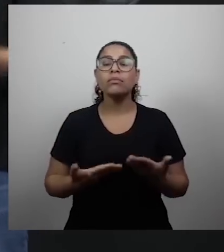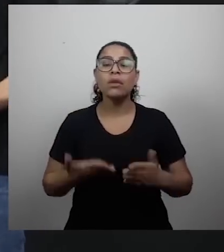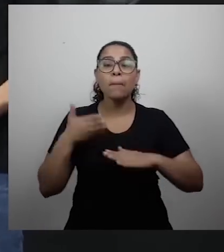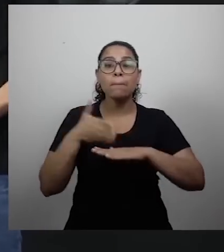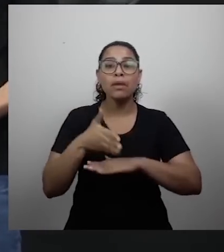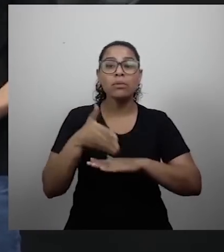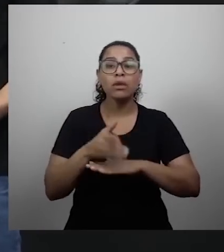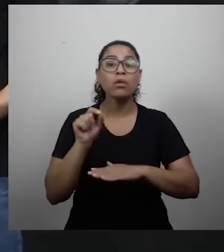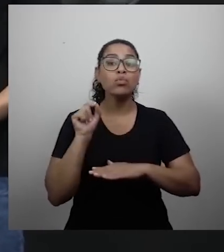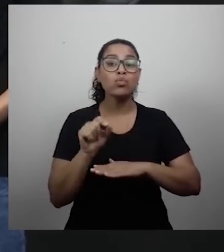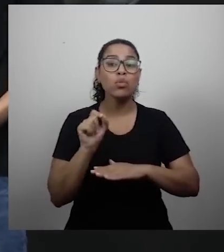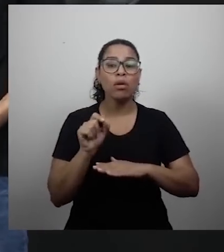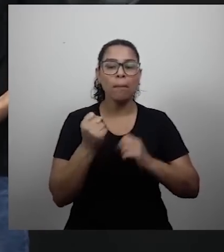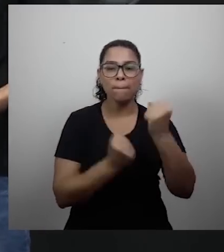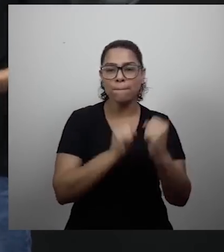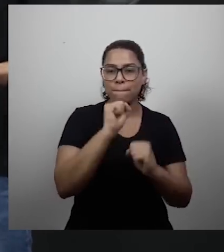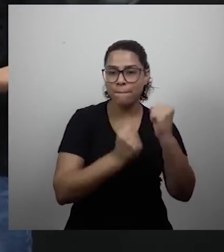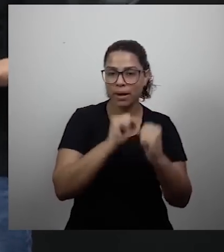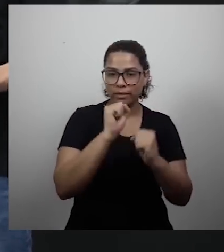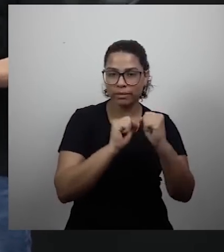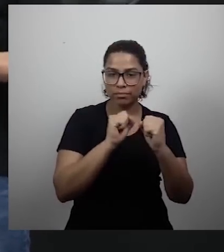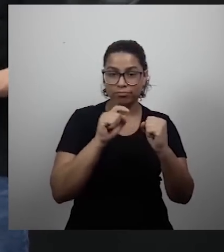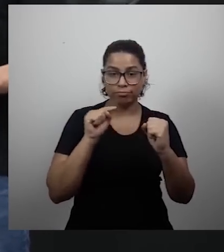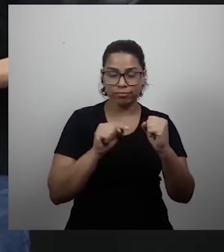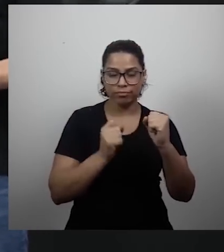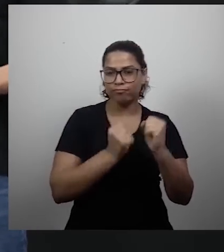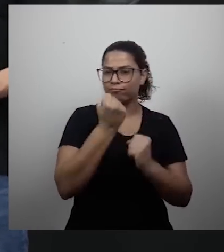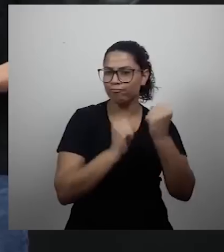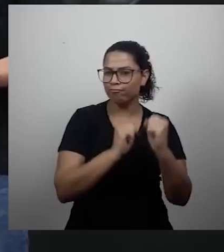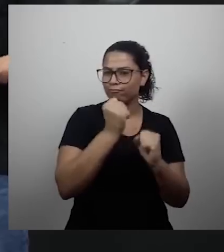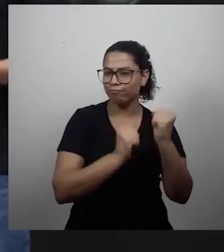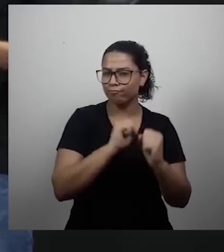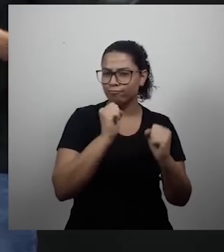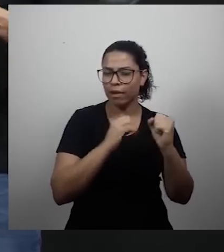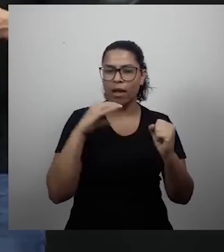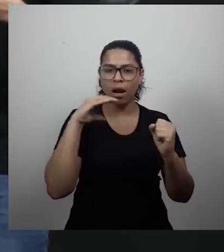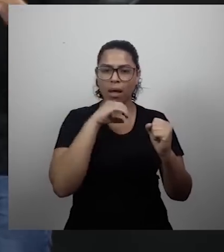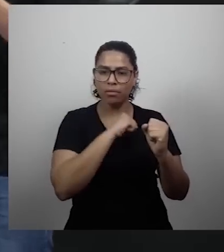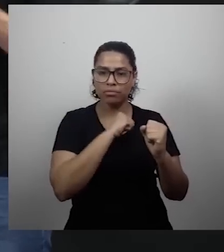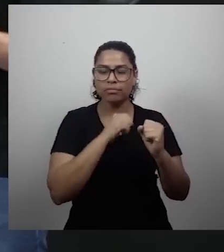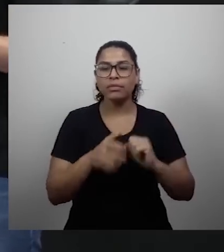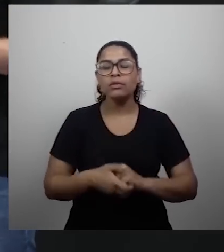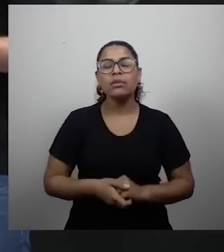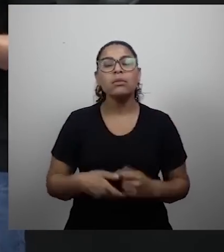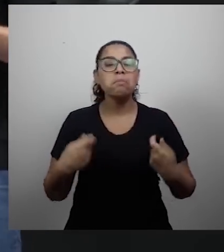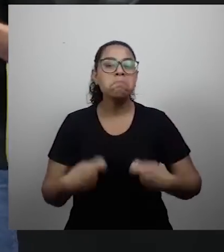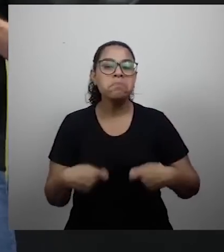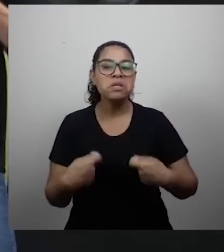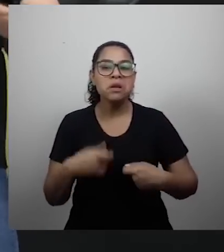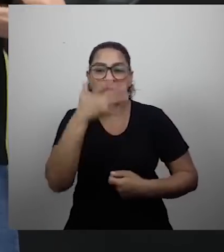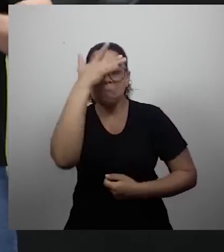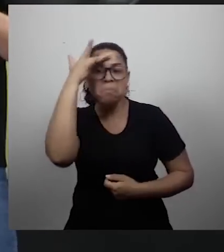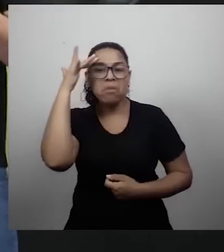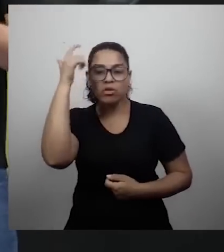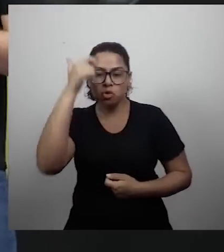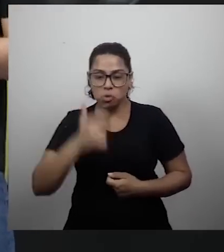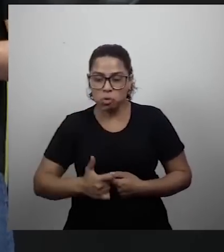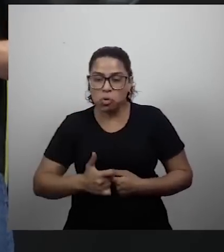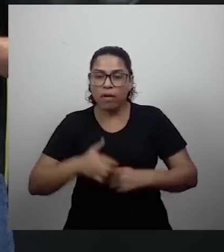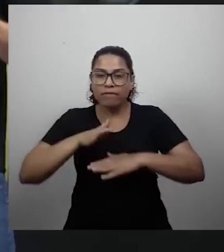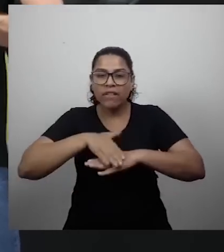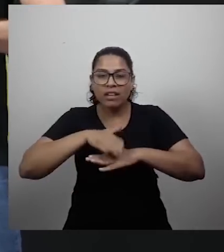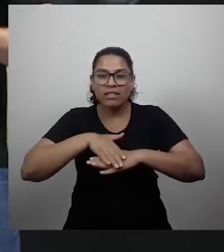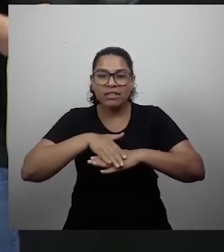de máquinas que atuam de maneira automática, né? Ou seja, sem ter necessariamente uma pessoa